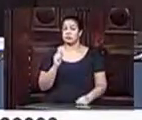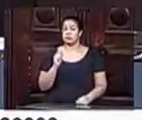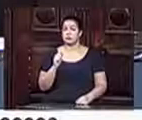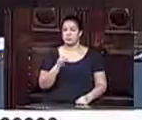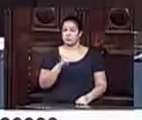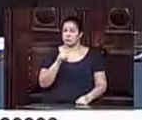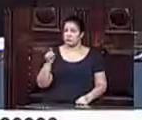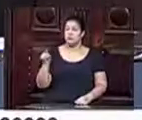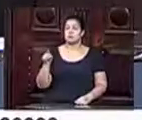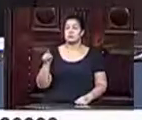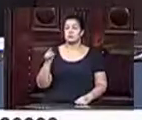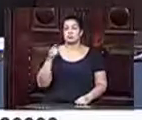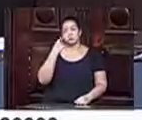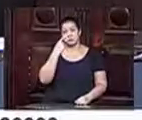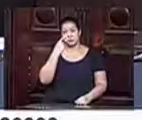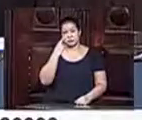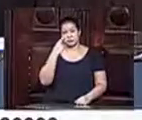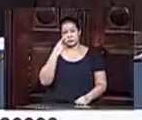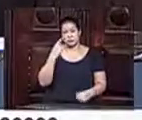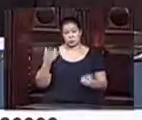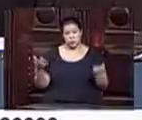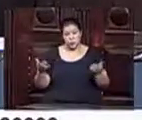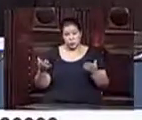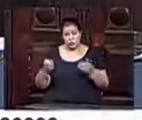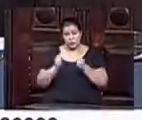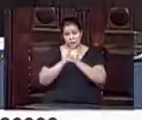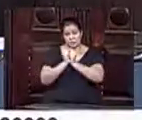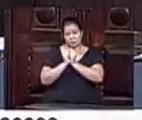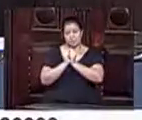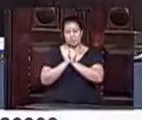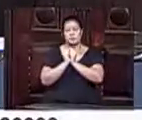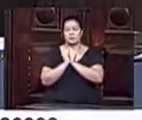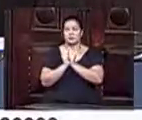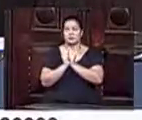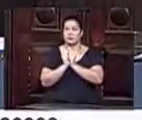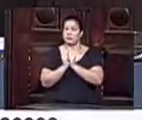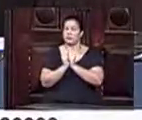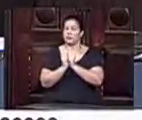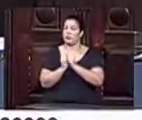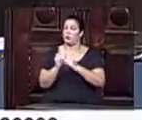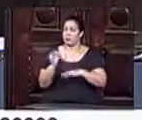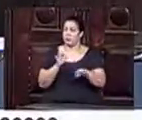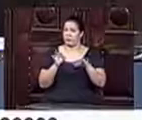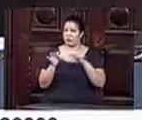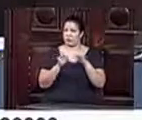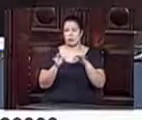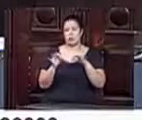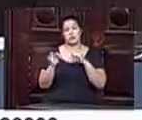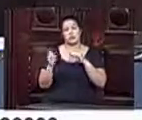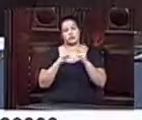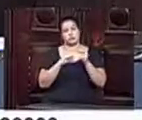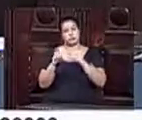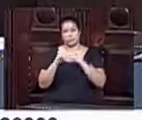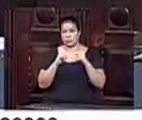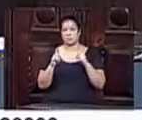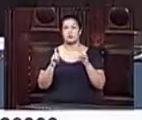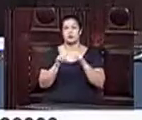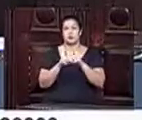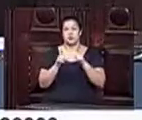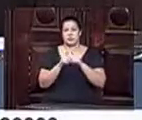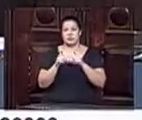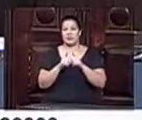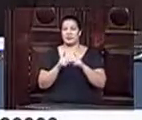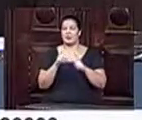vocês possam caminhar conosco, aprovando esse projeto, discutindo e integrando também na